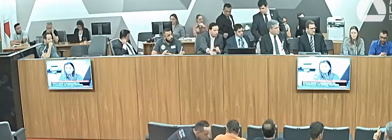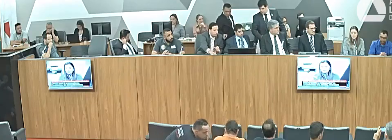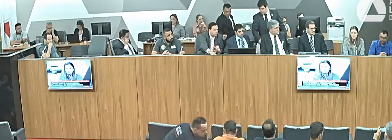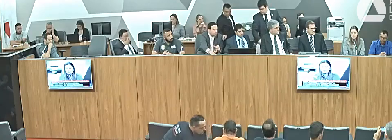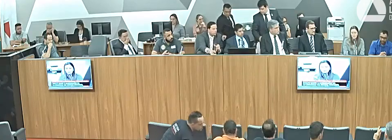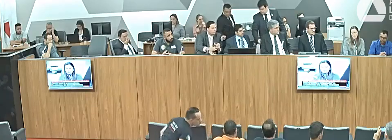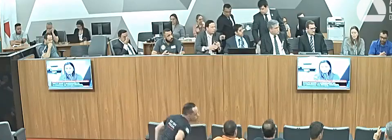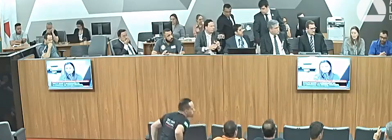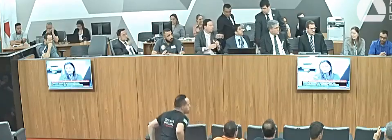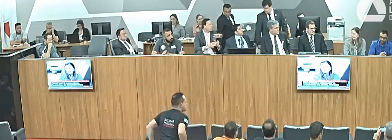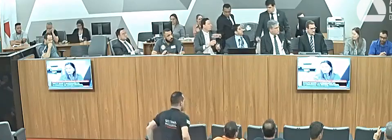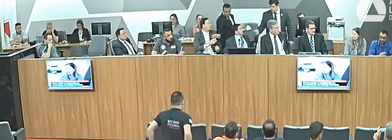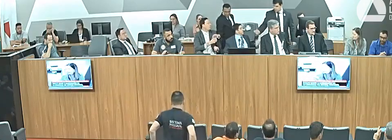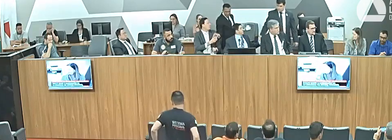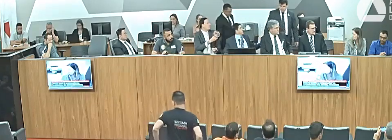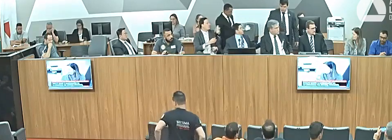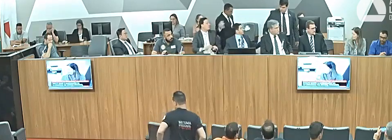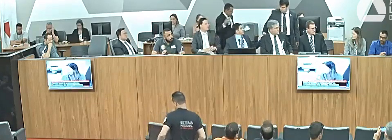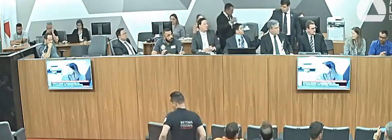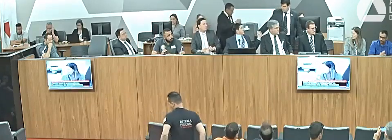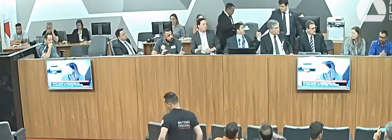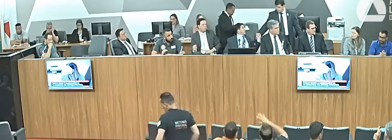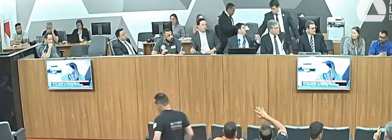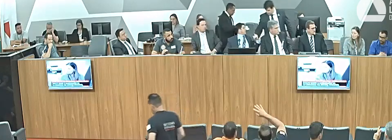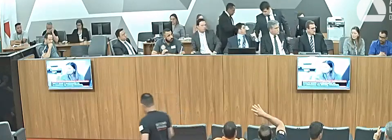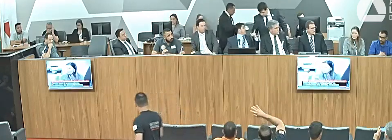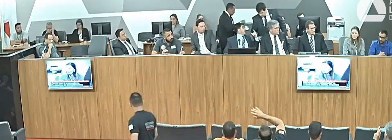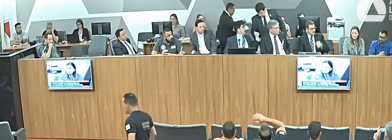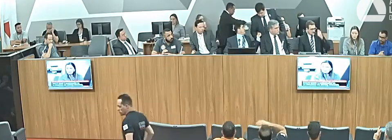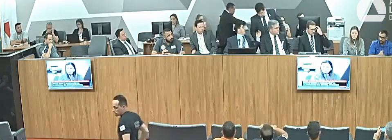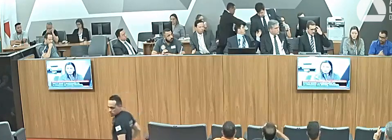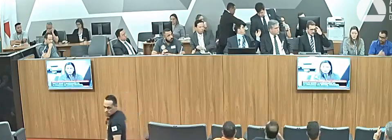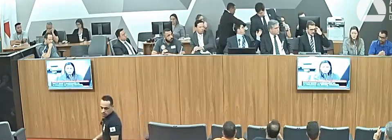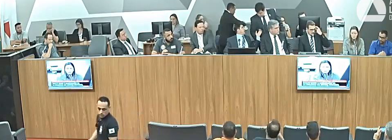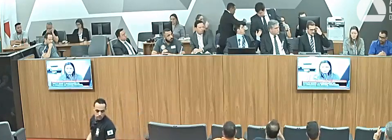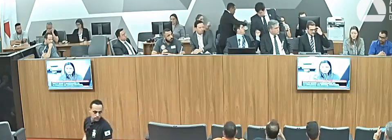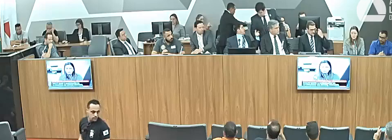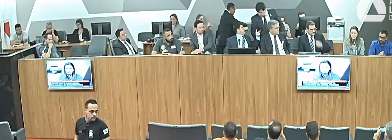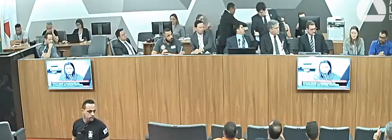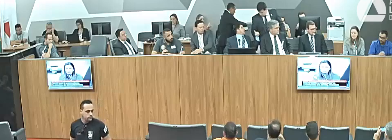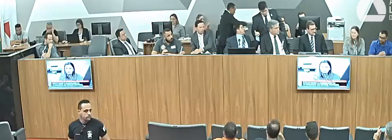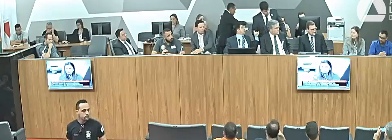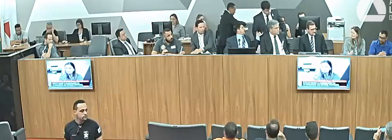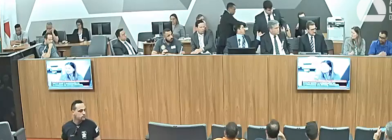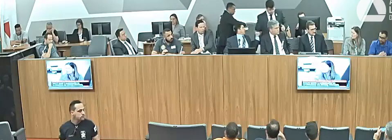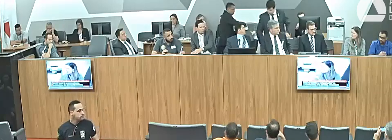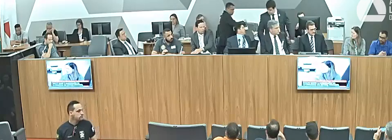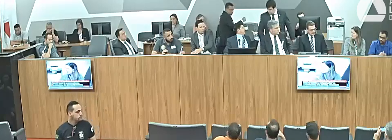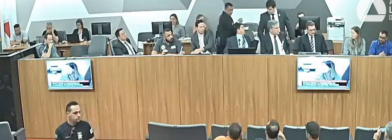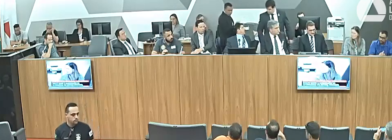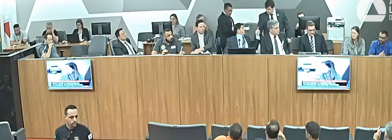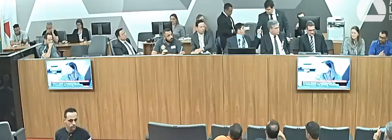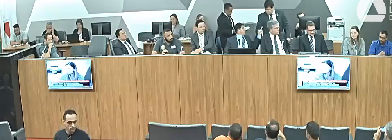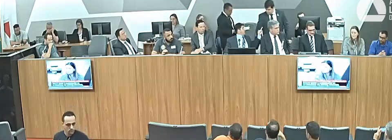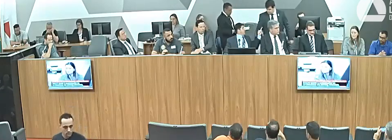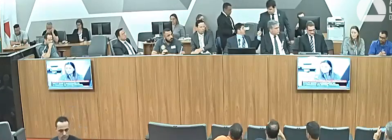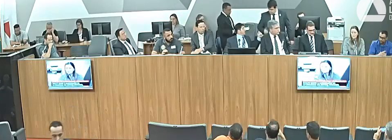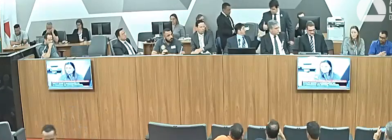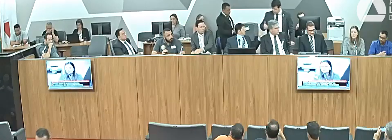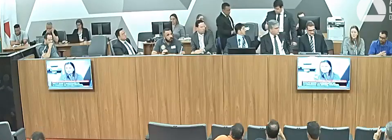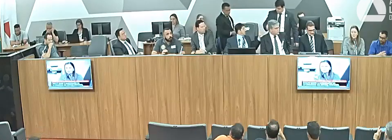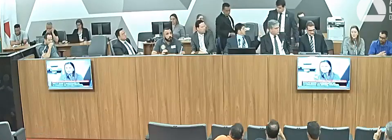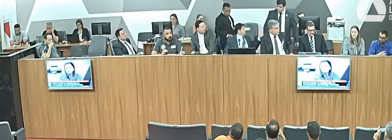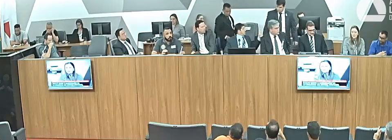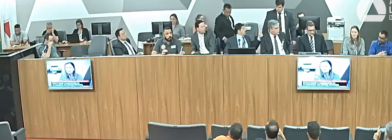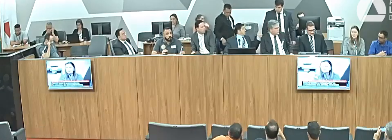resultados agradeço mais uma vez e me coloco à disposição na secretaria né a secretaria de justiça já sabe disso